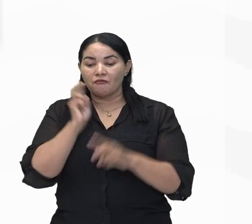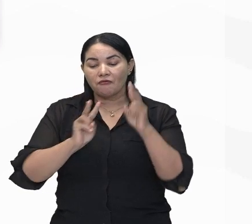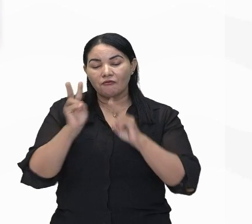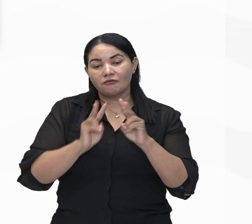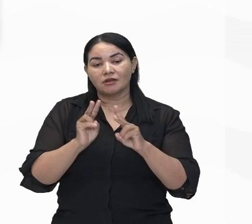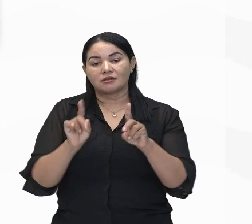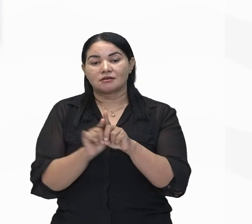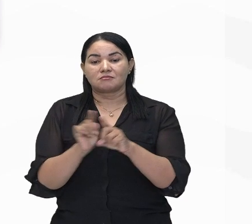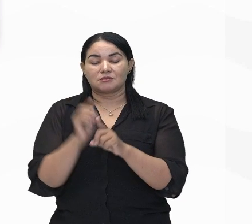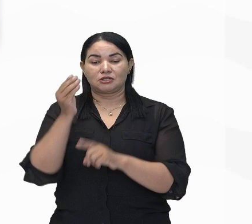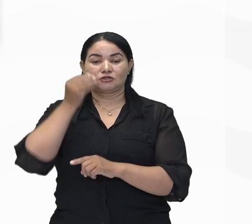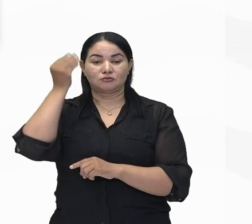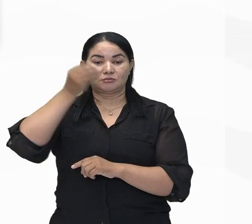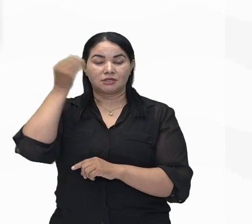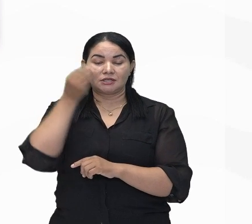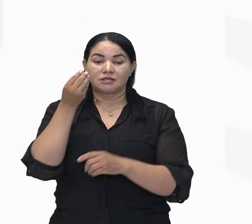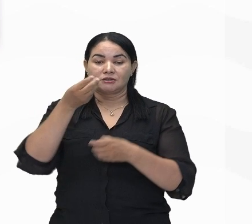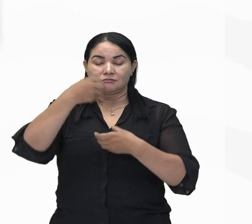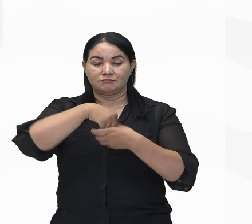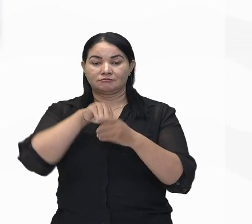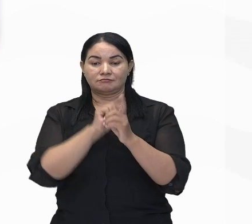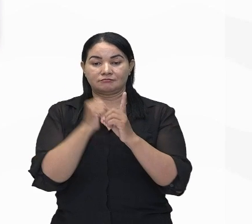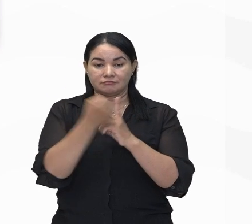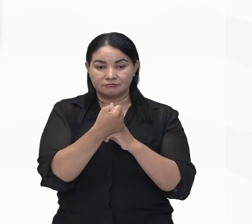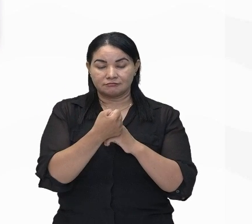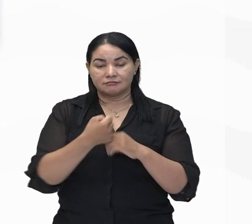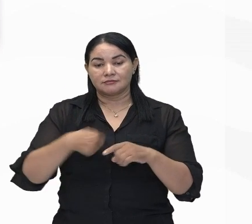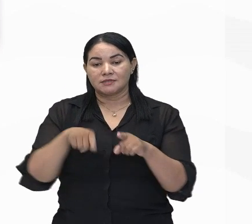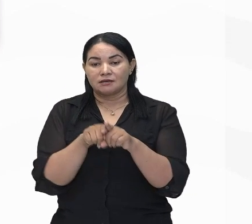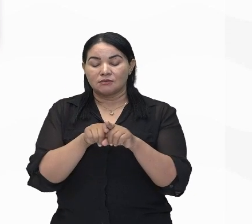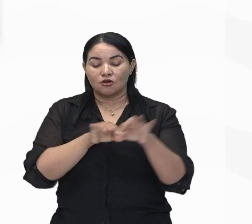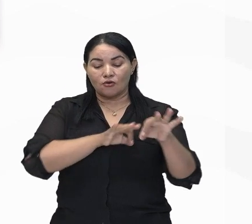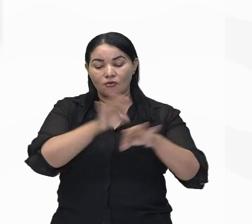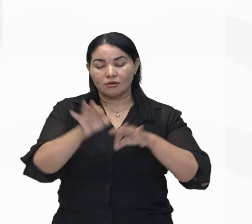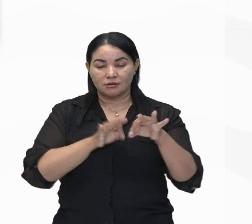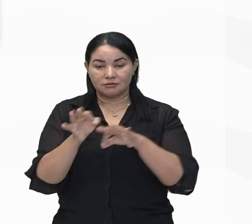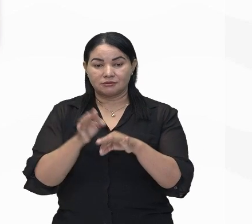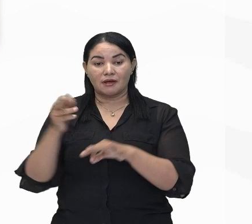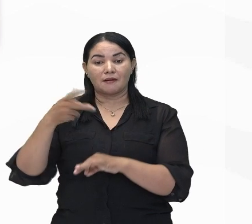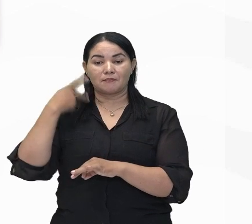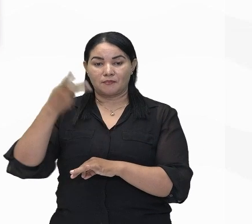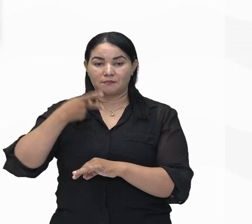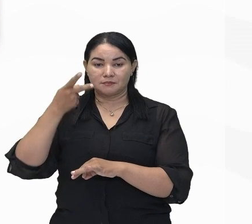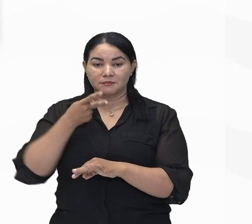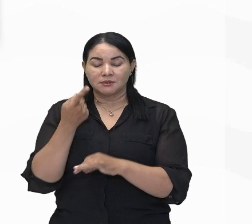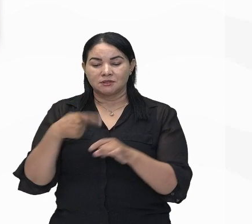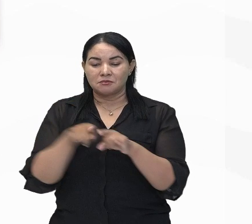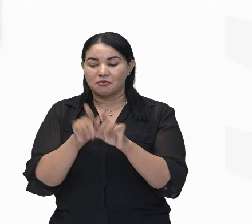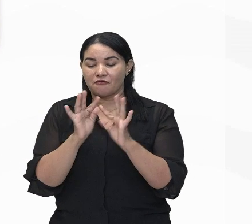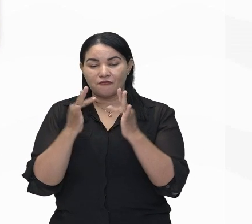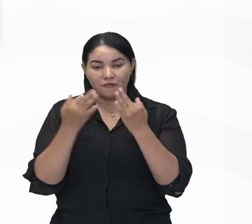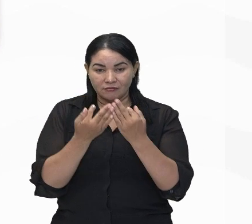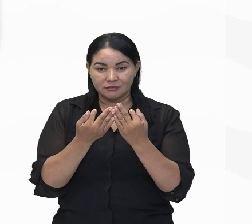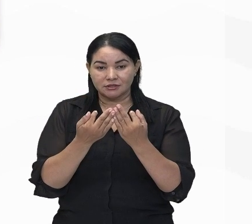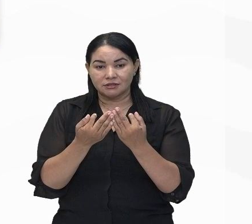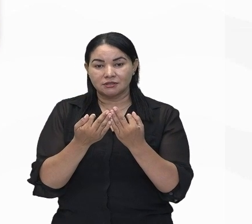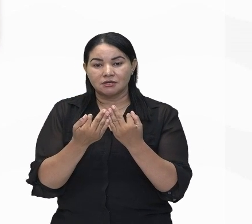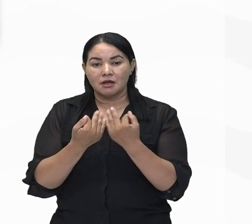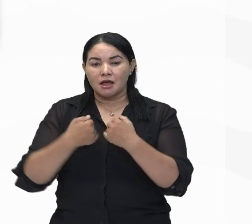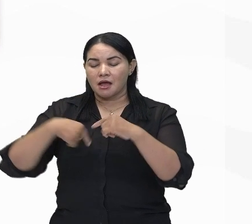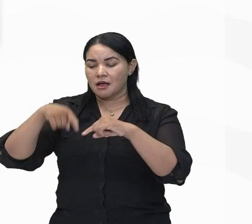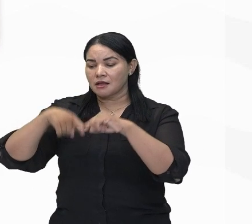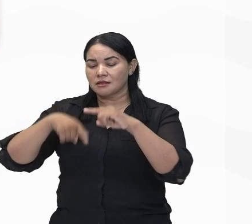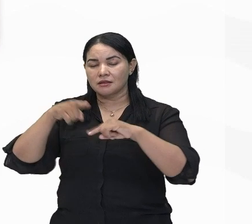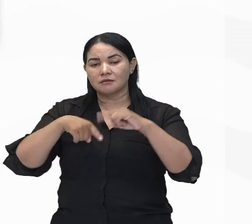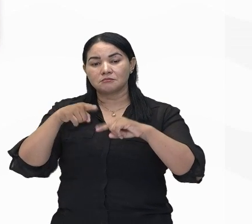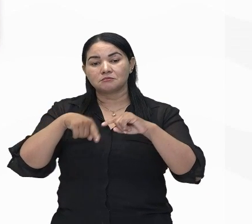experiências ali dentro, de se organizar politicamente, a família. Então, os elementos materiais